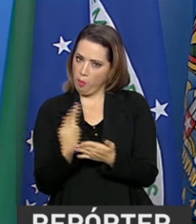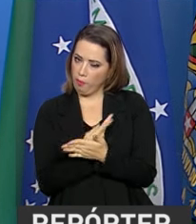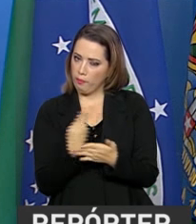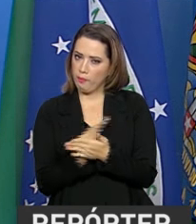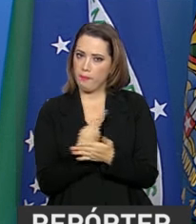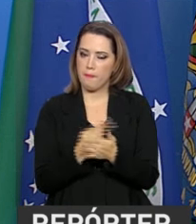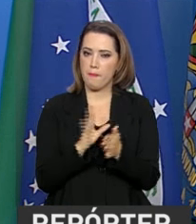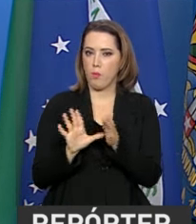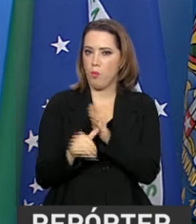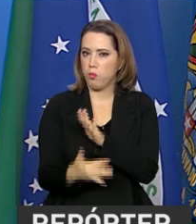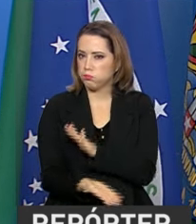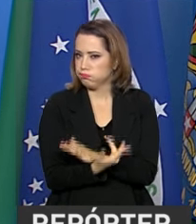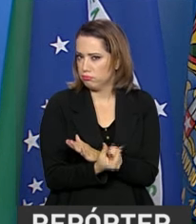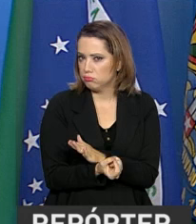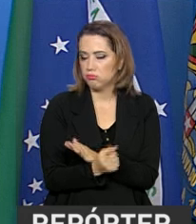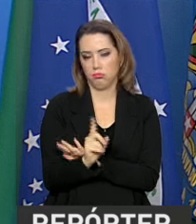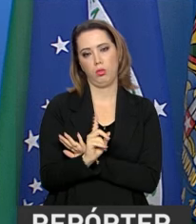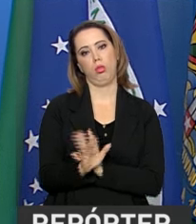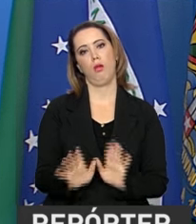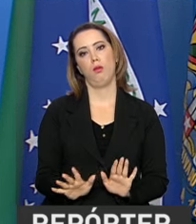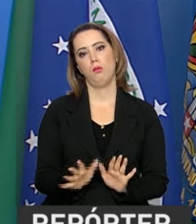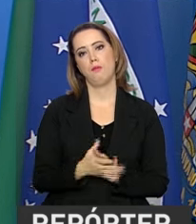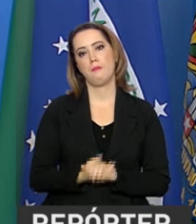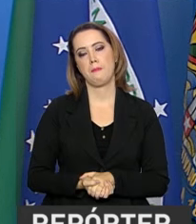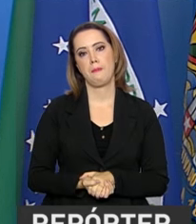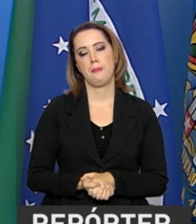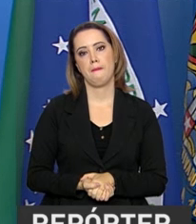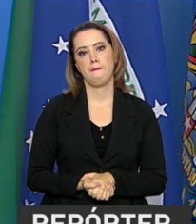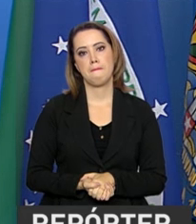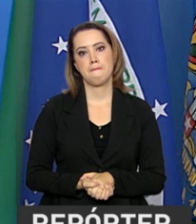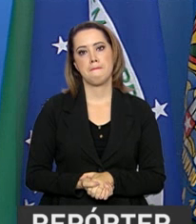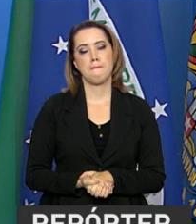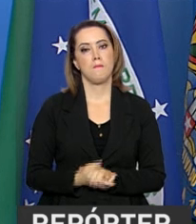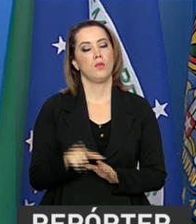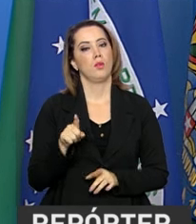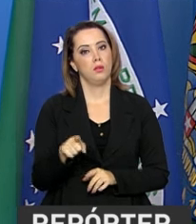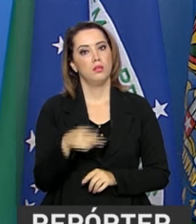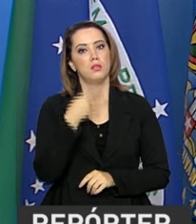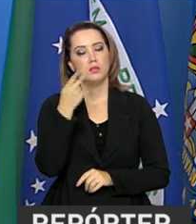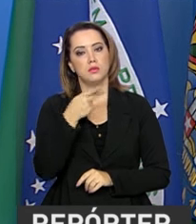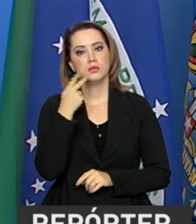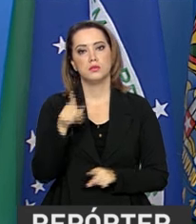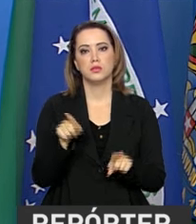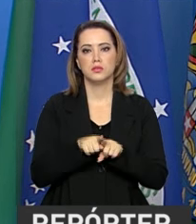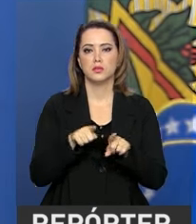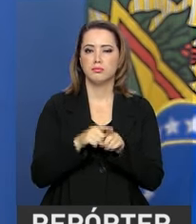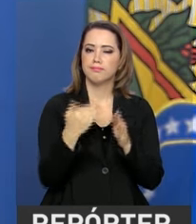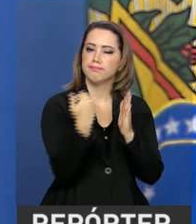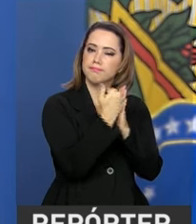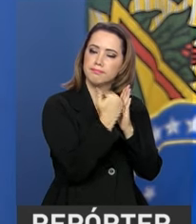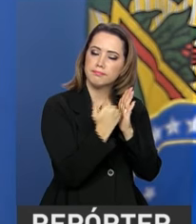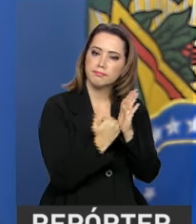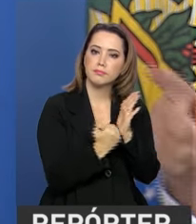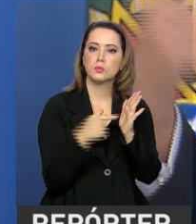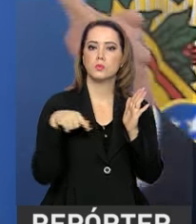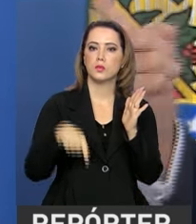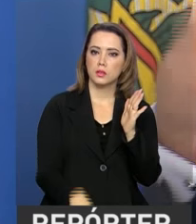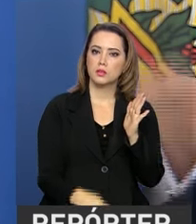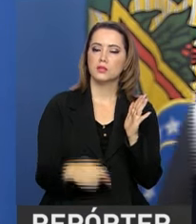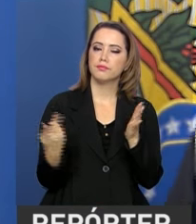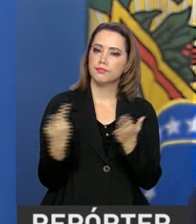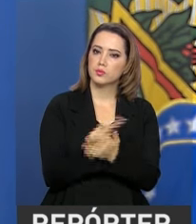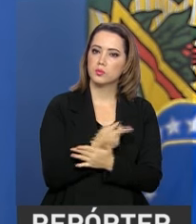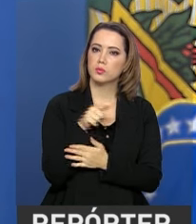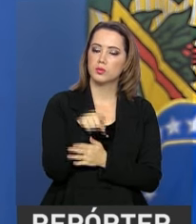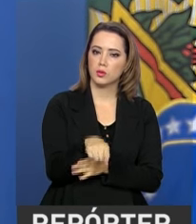atos mal feitos. O presidente em exercício lembrou ainda medidas que vêm sendo tomadas ao longo deste pouco mais de um mês